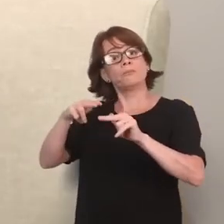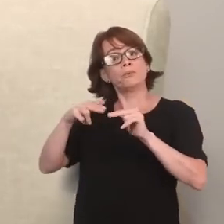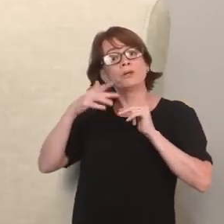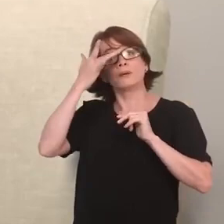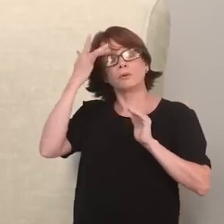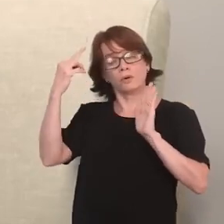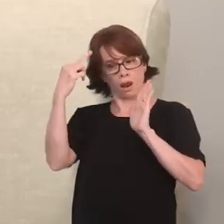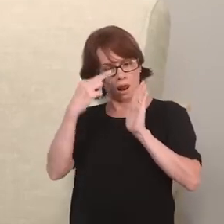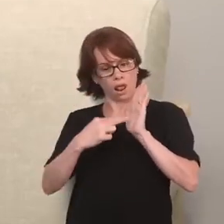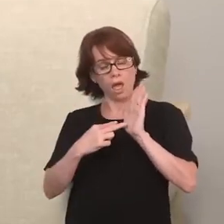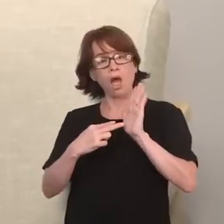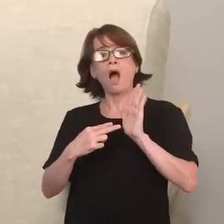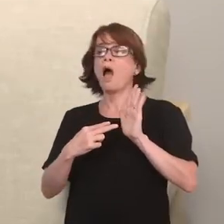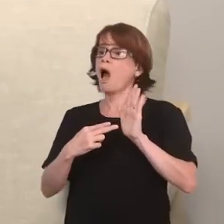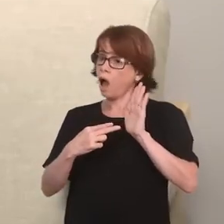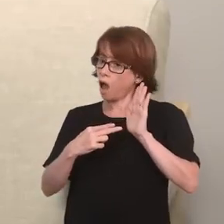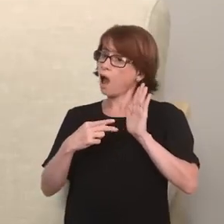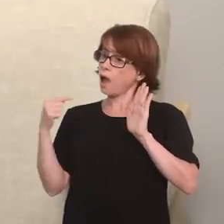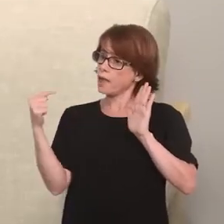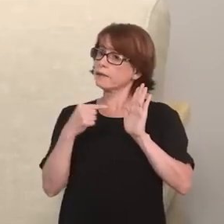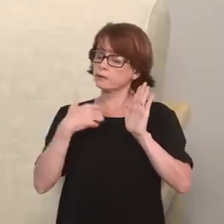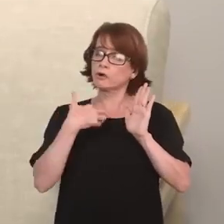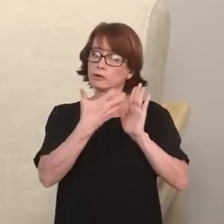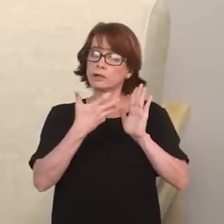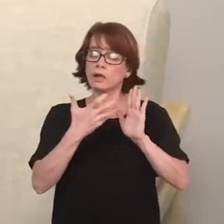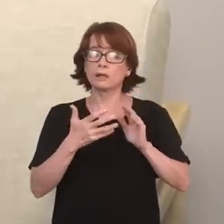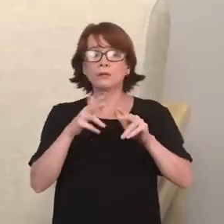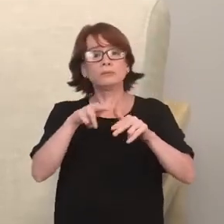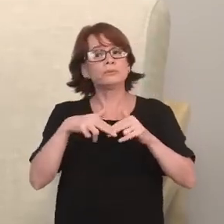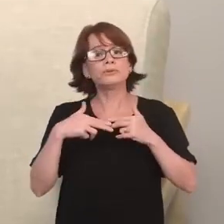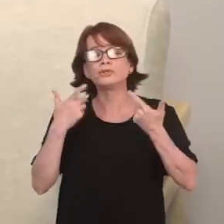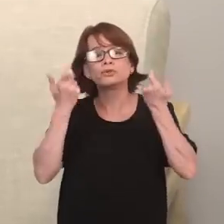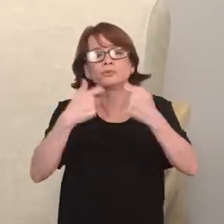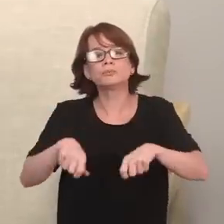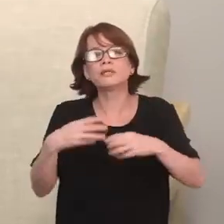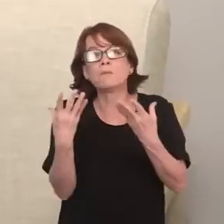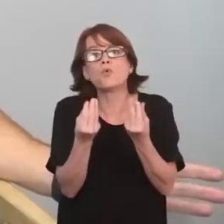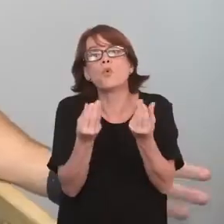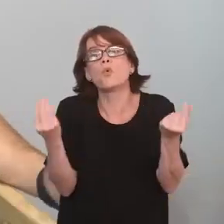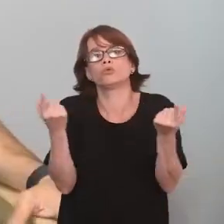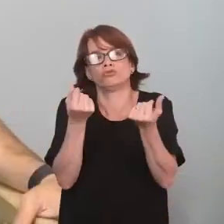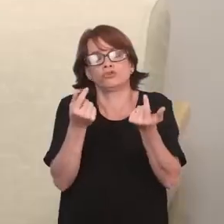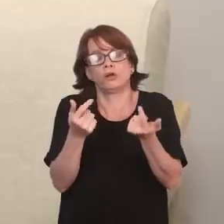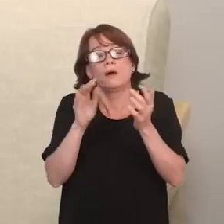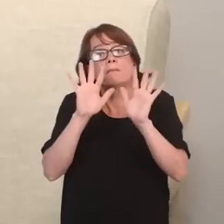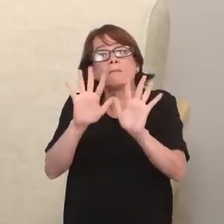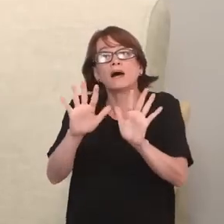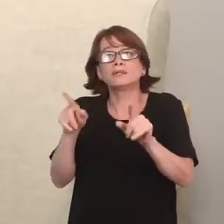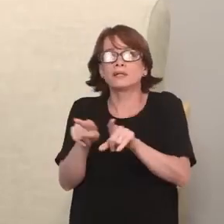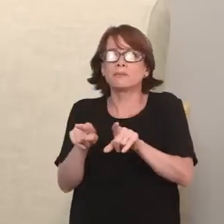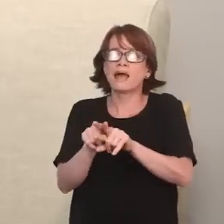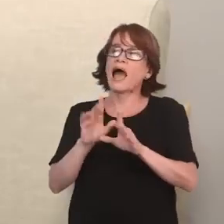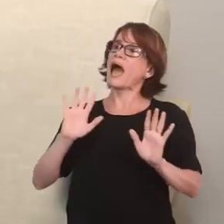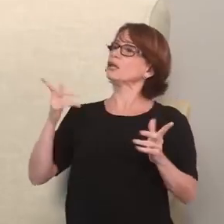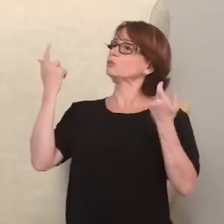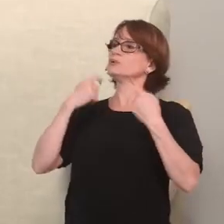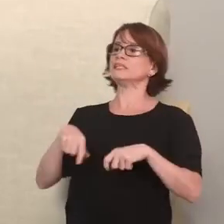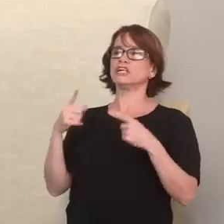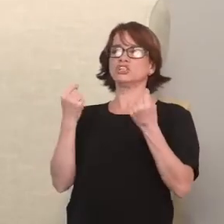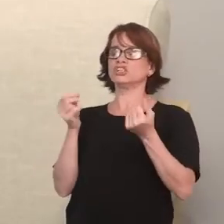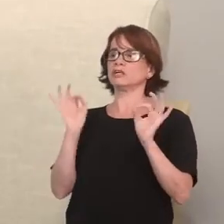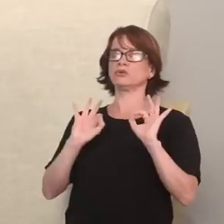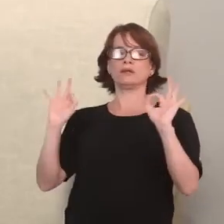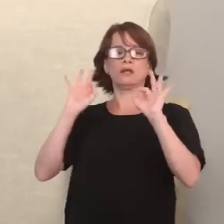precisa de tanto dinheiro. Mas é um erro achar que a gente não precisa de dinheiro. Porque você não pode entrar numa